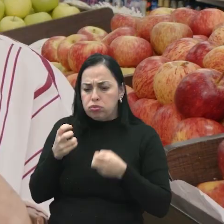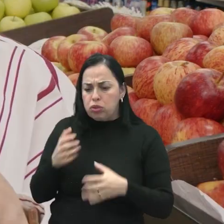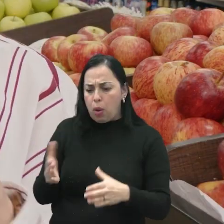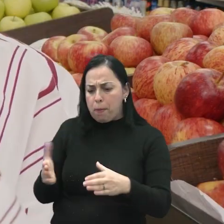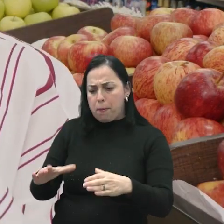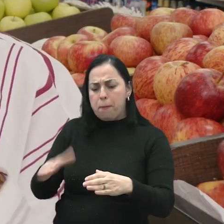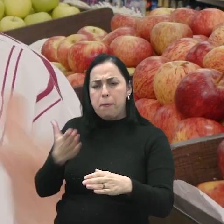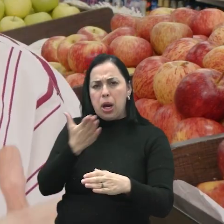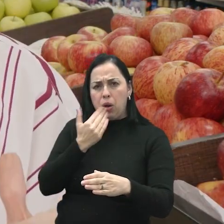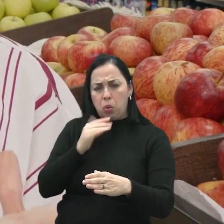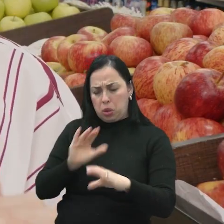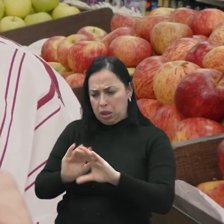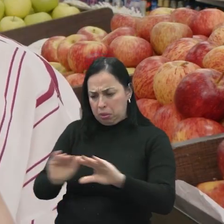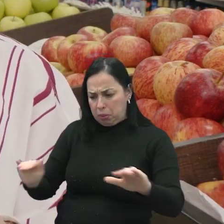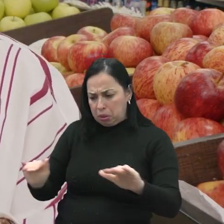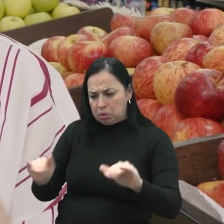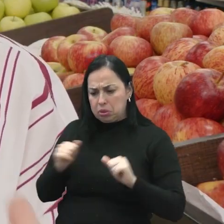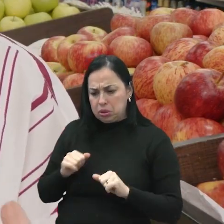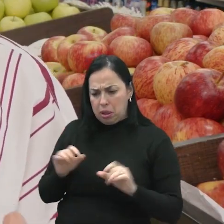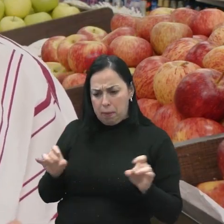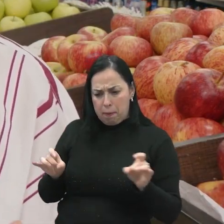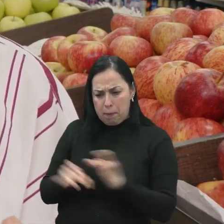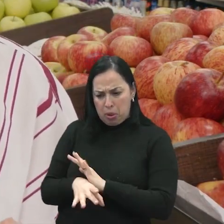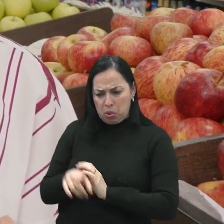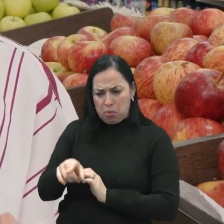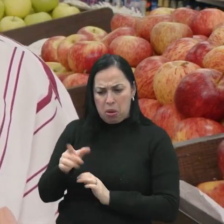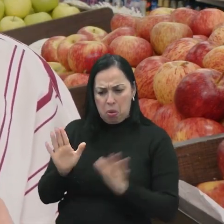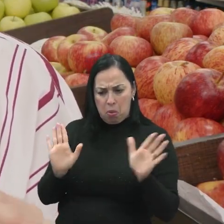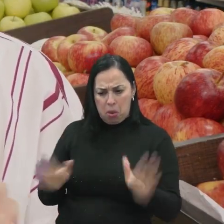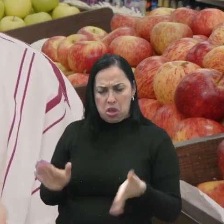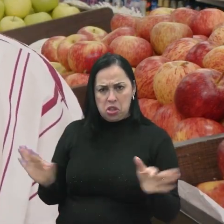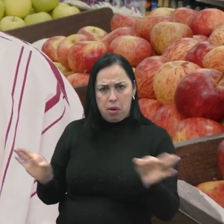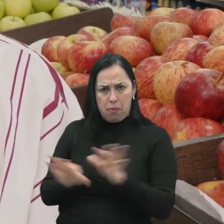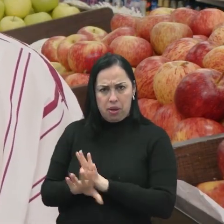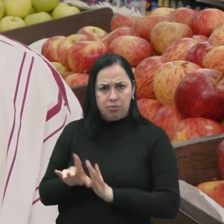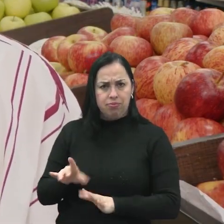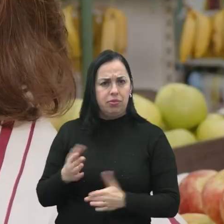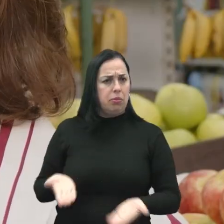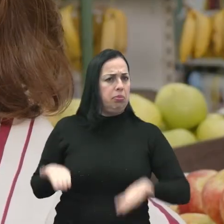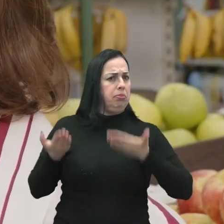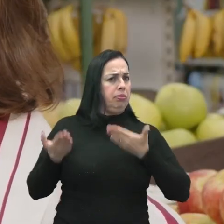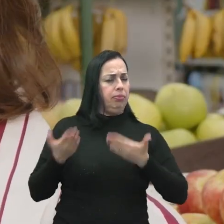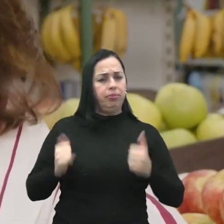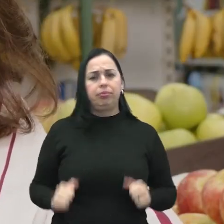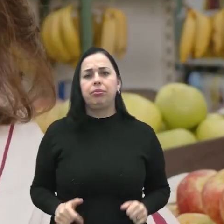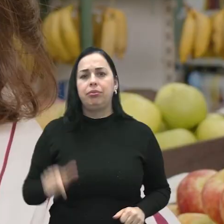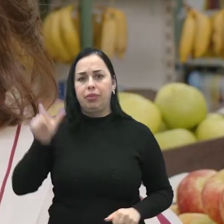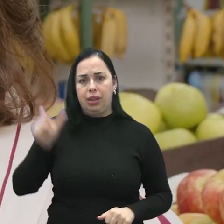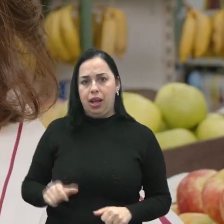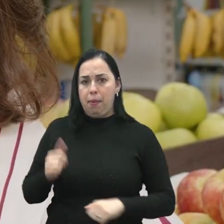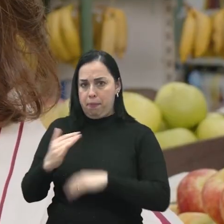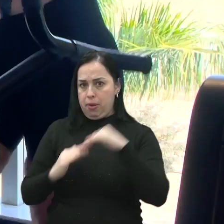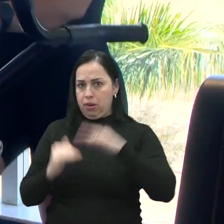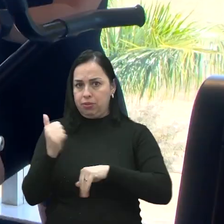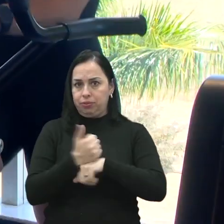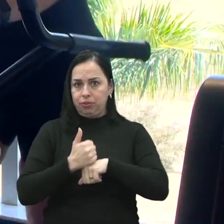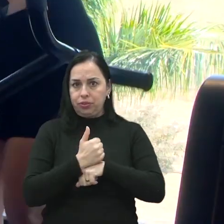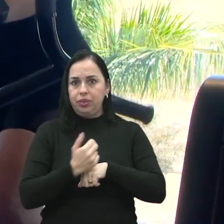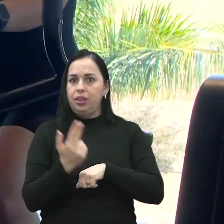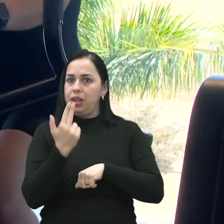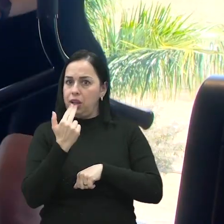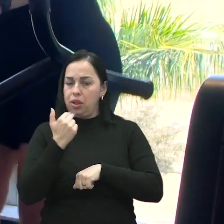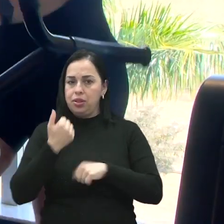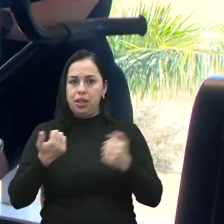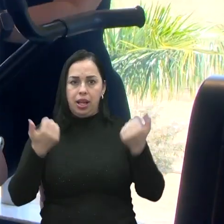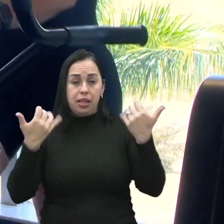que está na prateleira prontinho para consumo, já desconfie. A nutricionista lembra que a prática